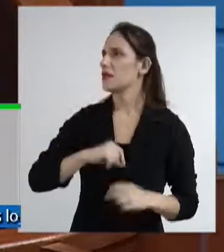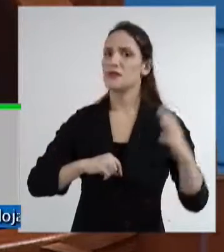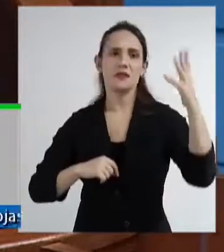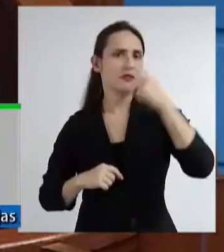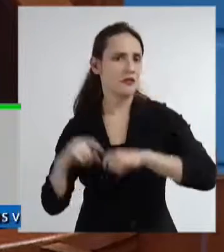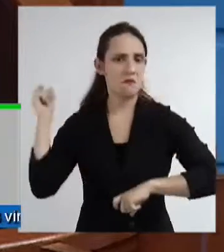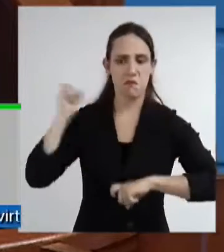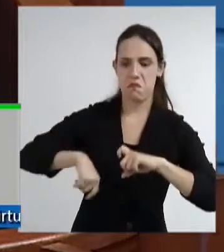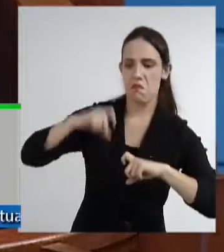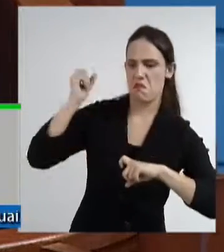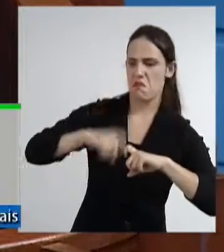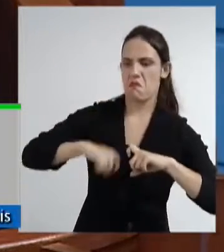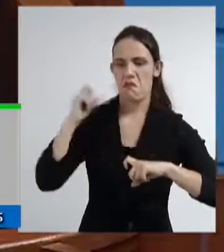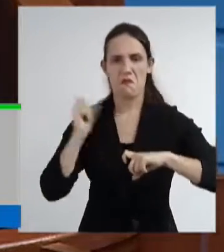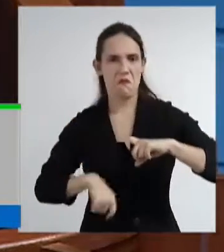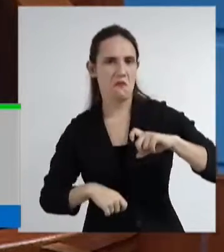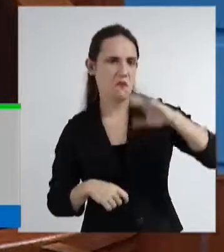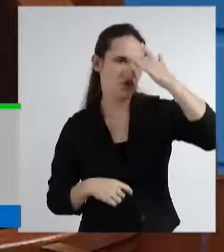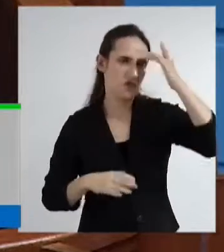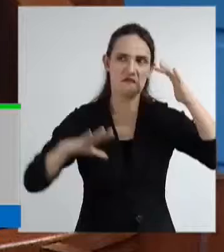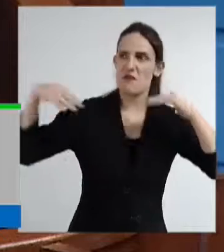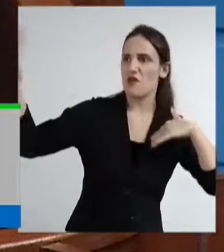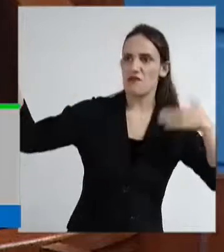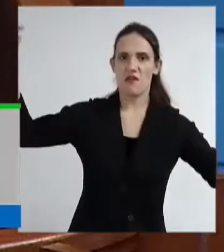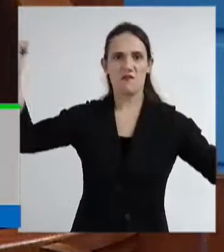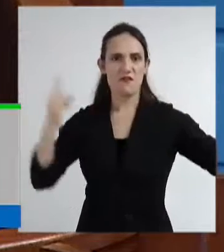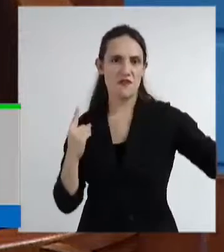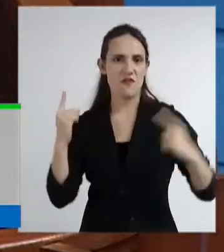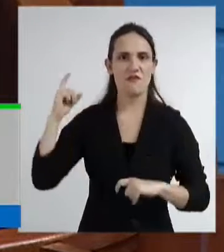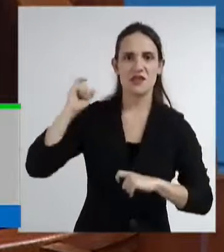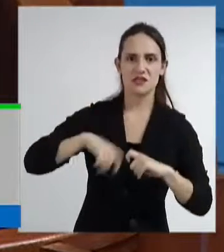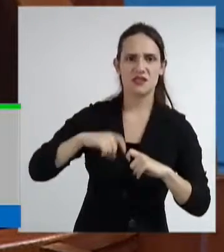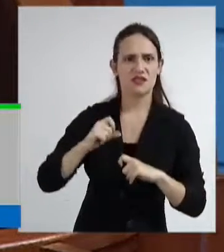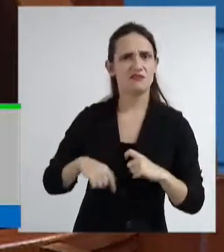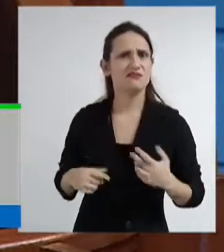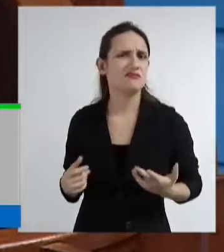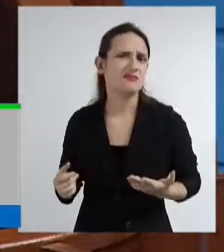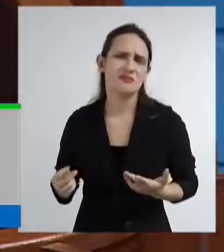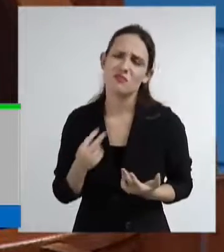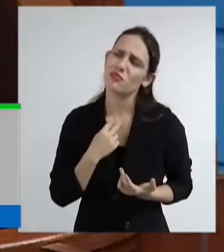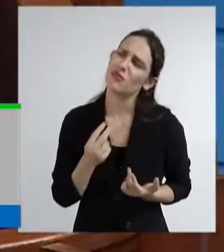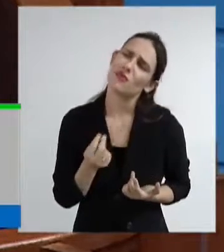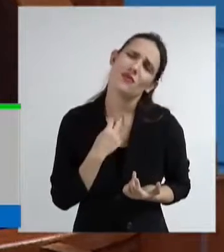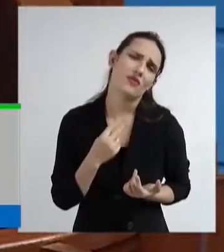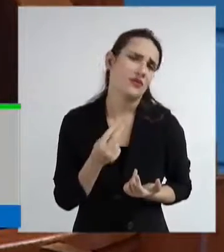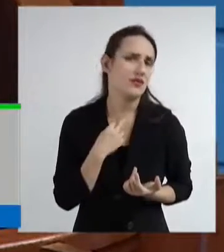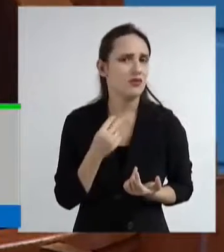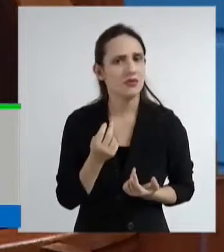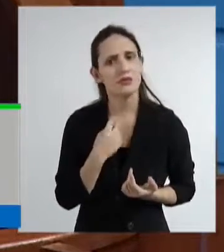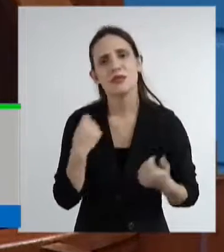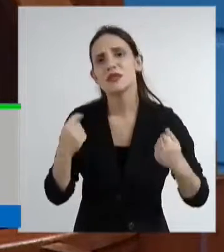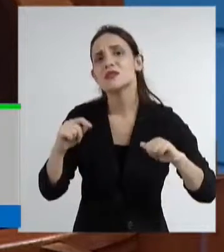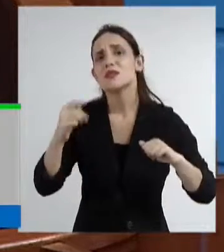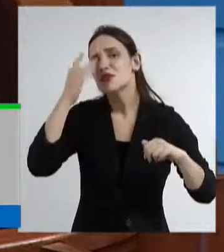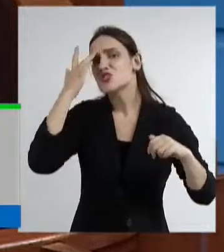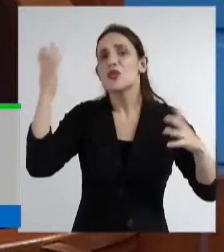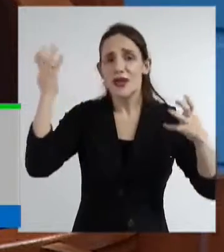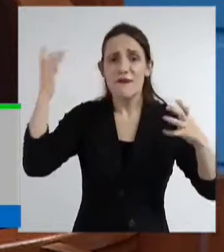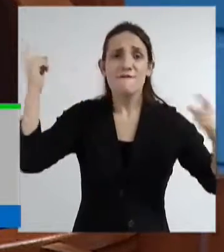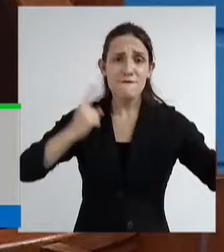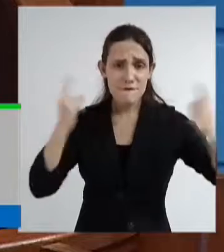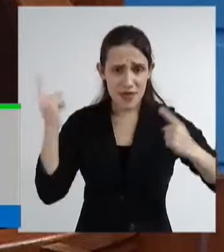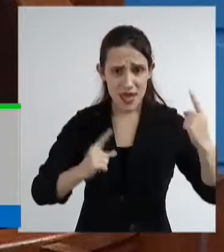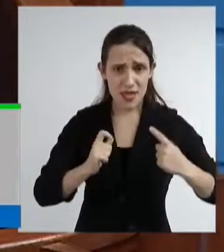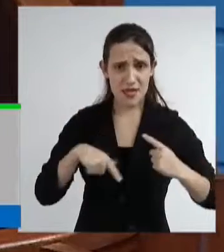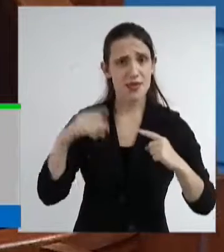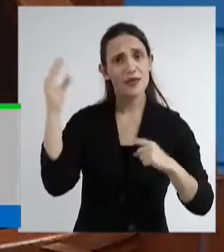turismo sexual, que os estrangeiros vêm para cá para isso. Nós queremos atrair os turistas pelas belezas que nós possuímos,